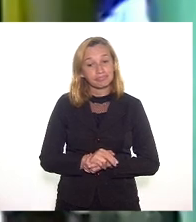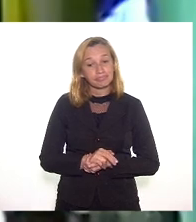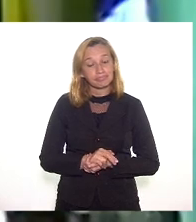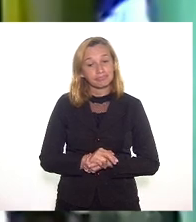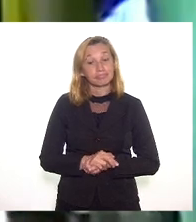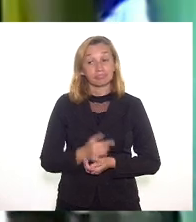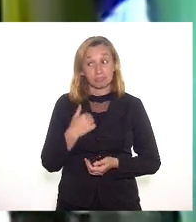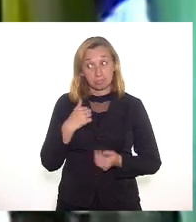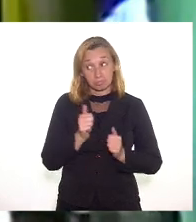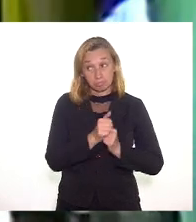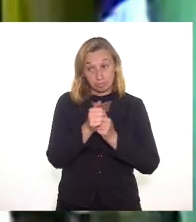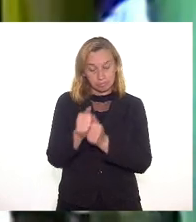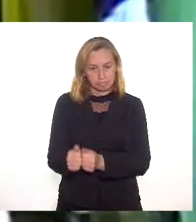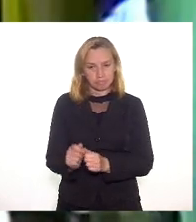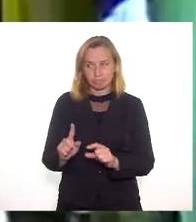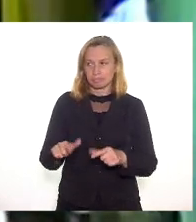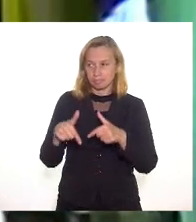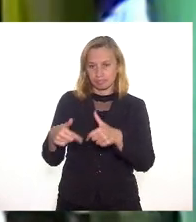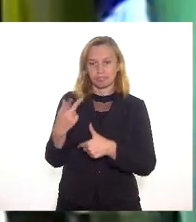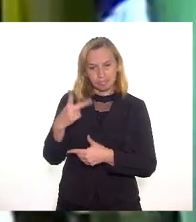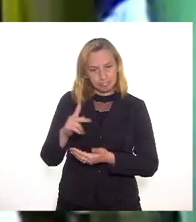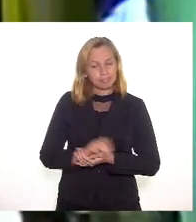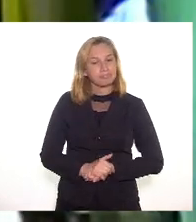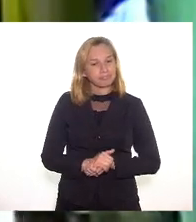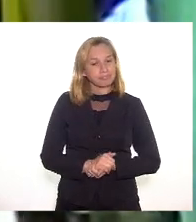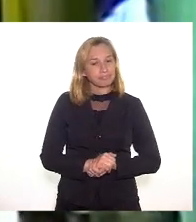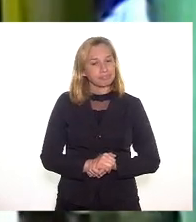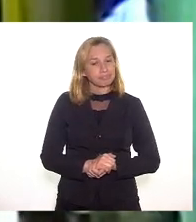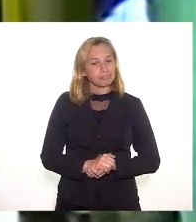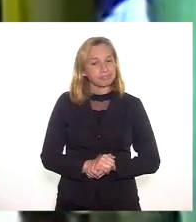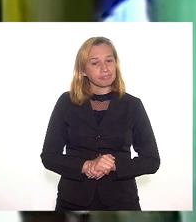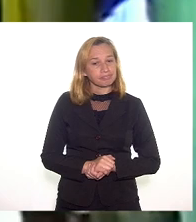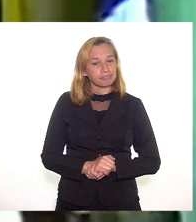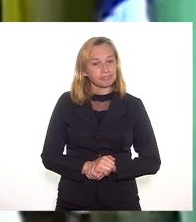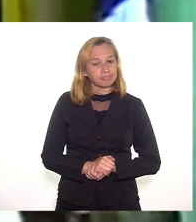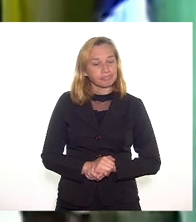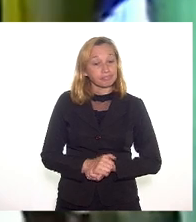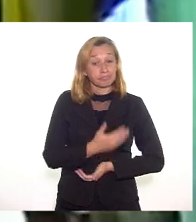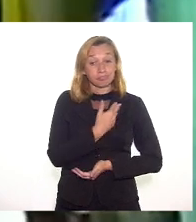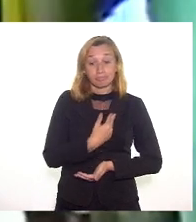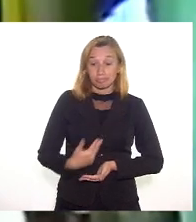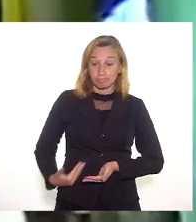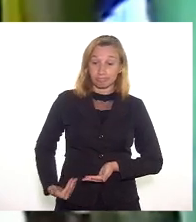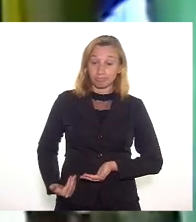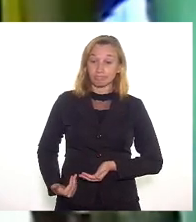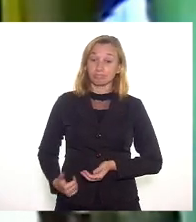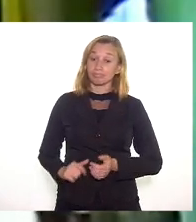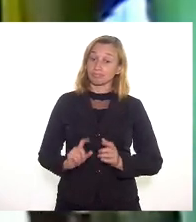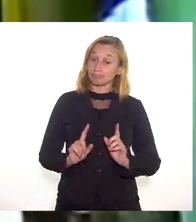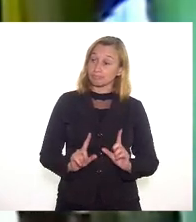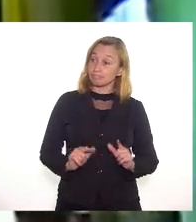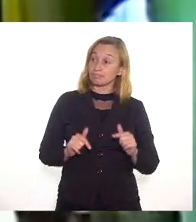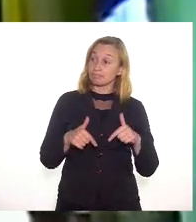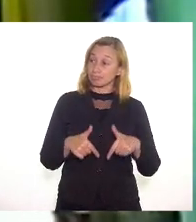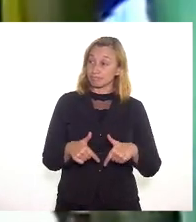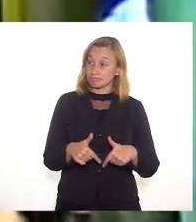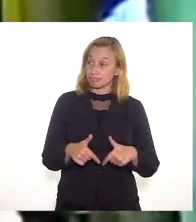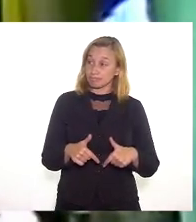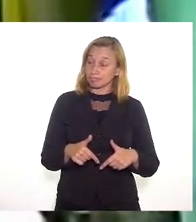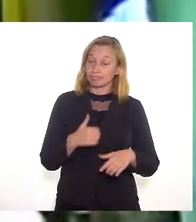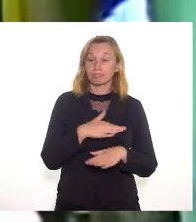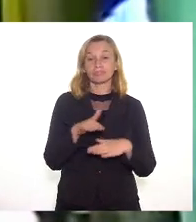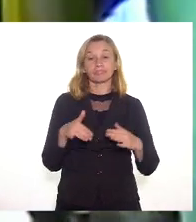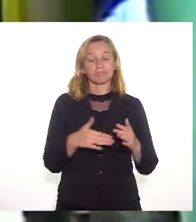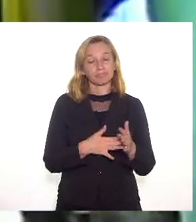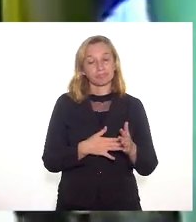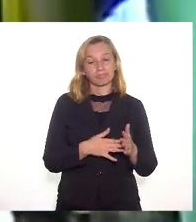acompanhado as suas ações e ele tem sido um governador atuante em todos